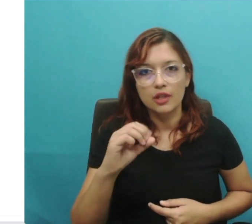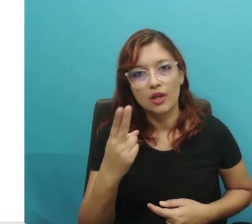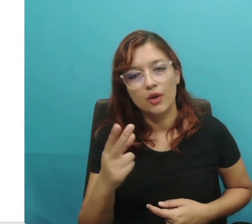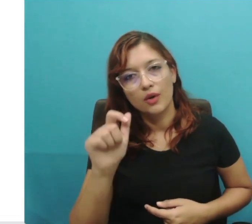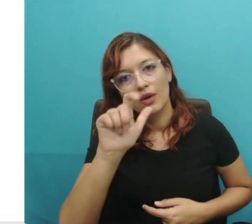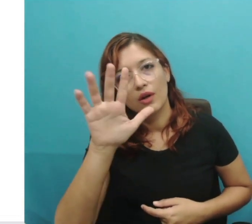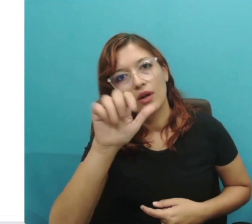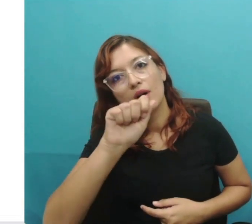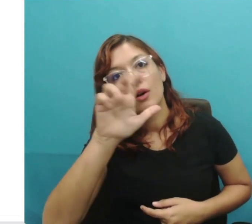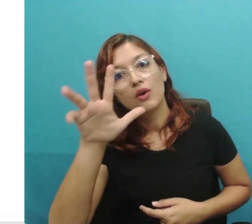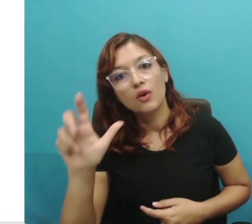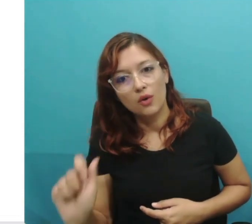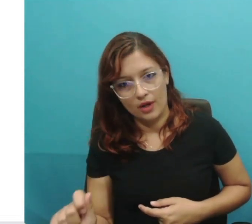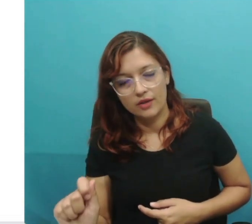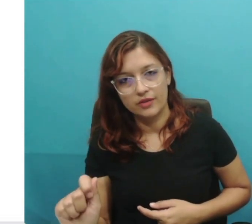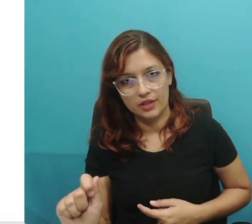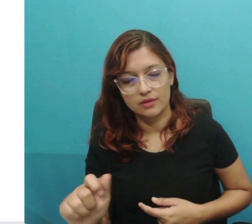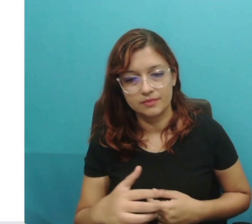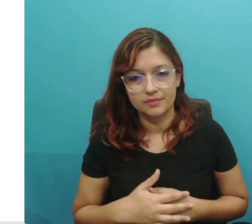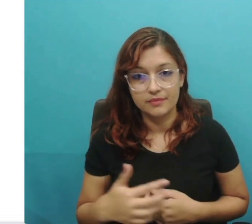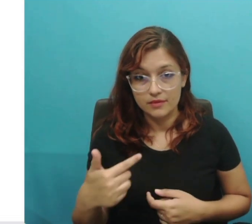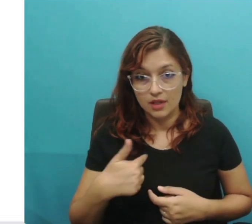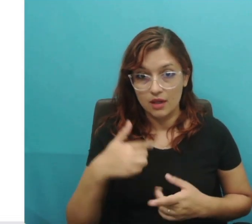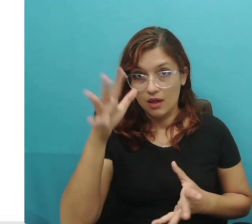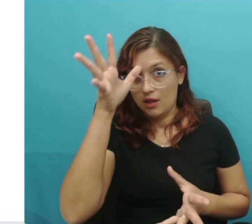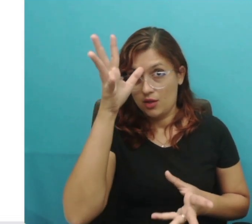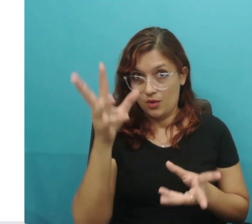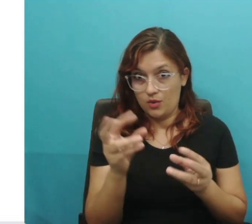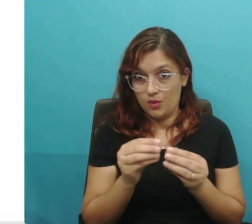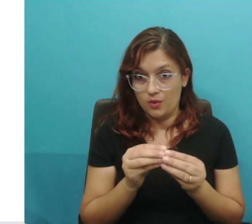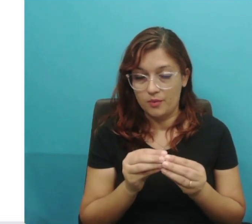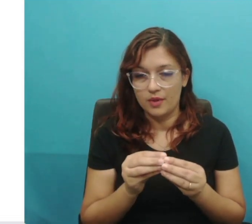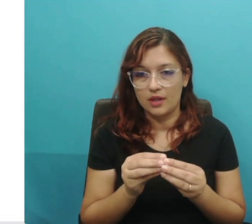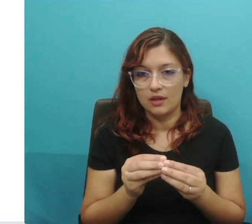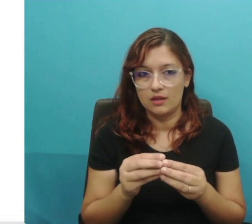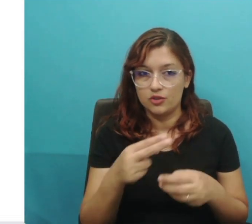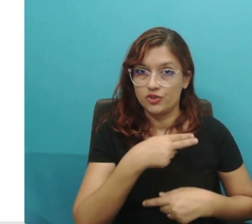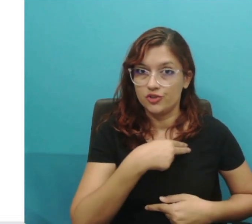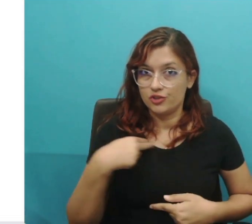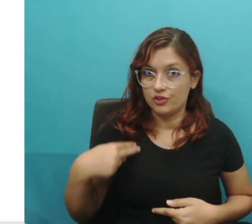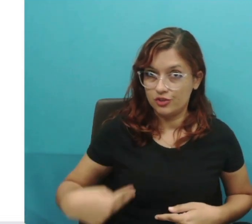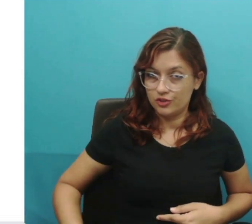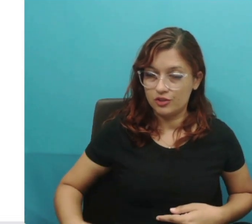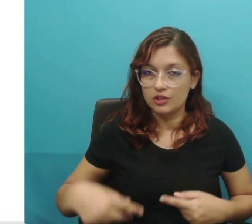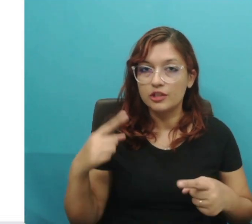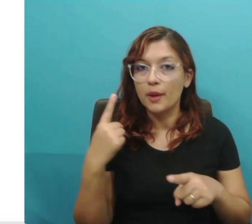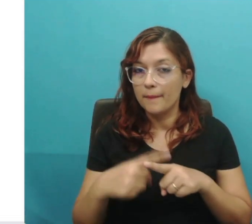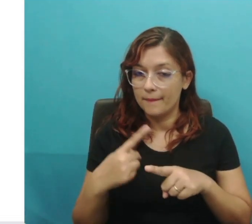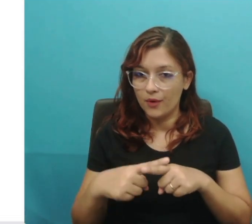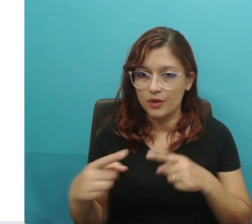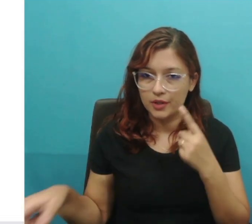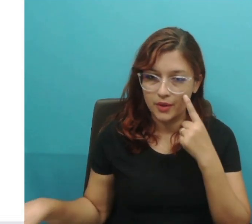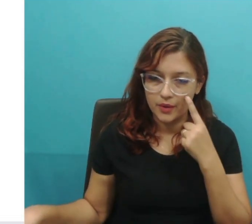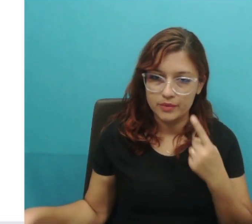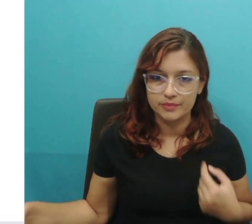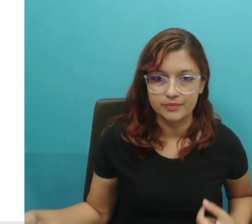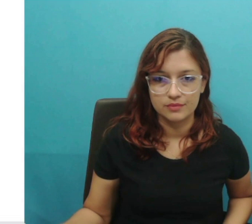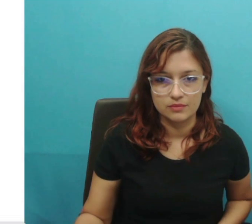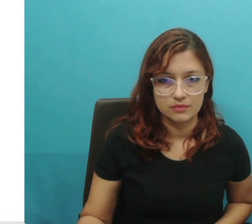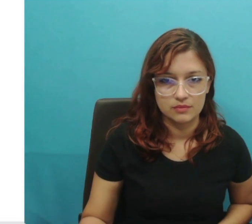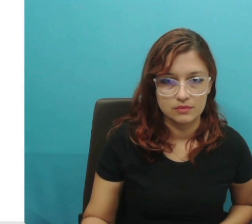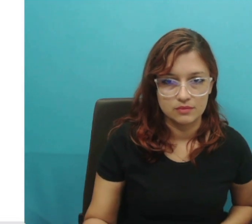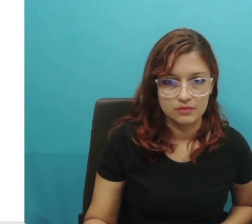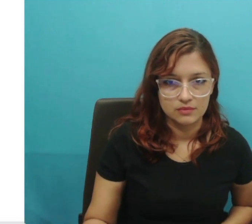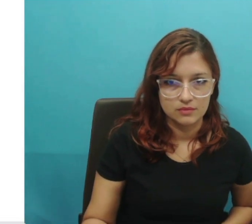Esses pronomes estão se referindo à China ou à África? Eu compreendo que está falando